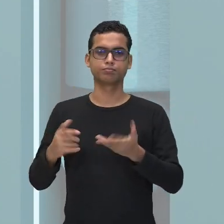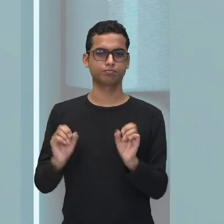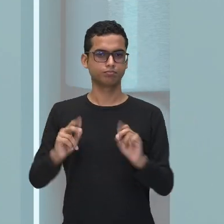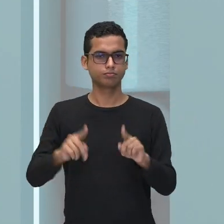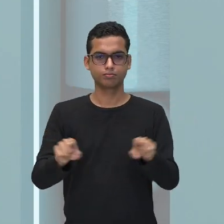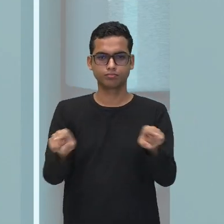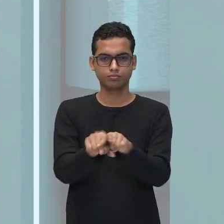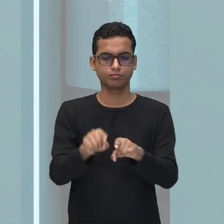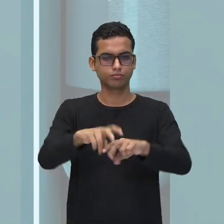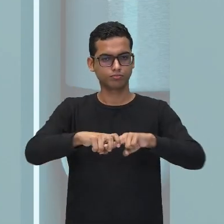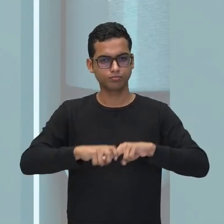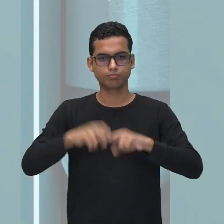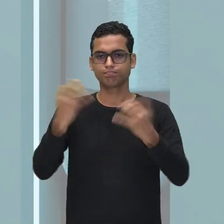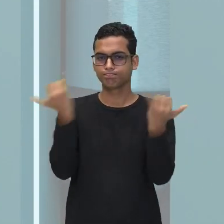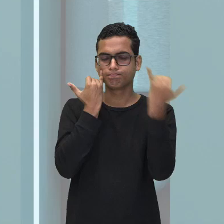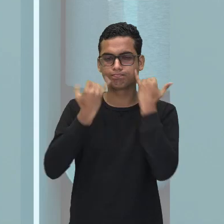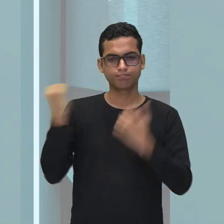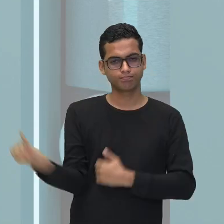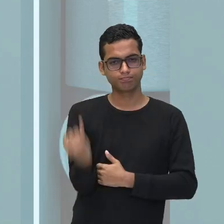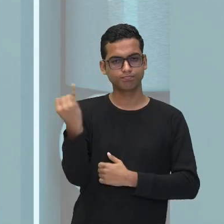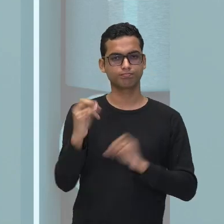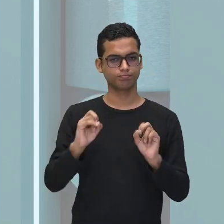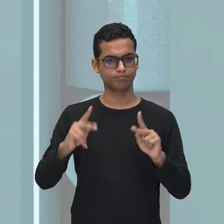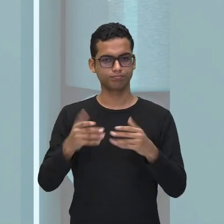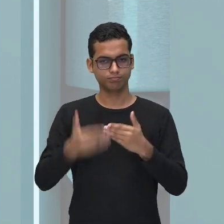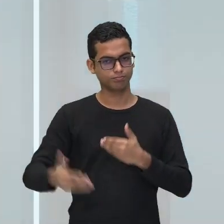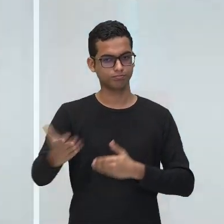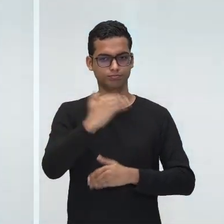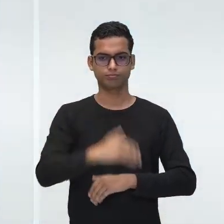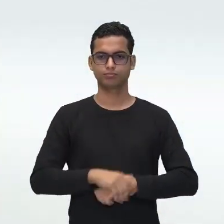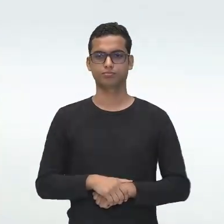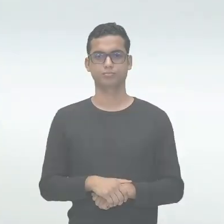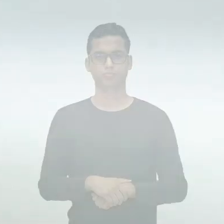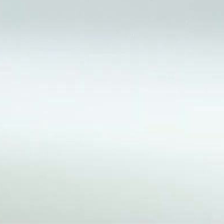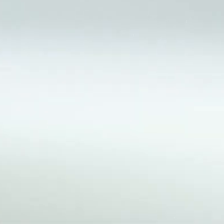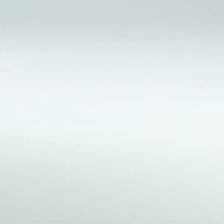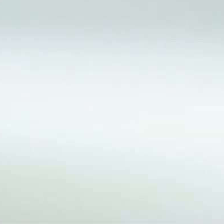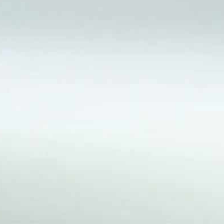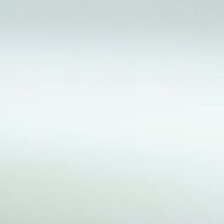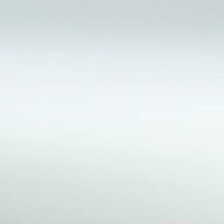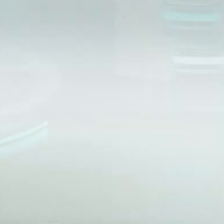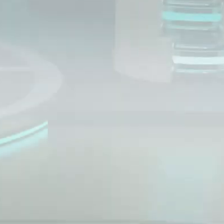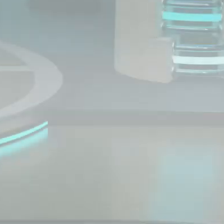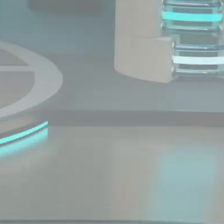anotações, porque vem informação importante por aí. Vamos de aula.